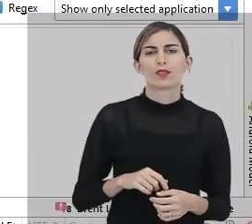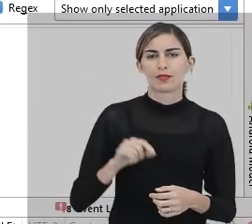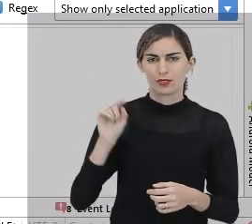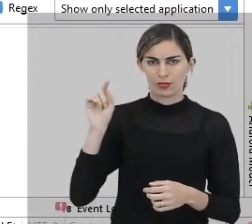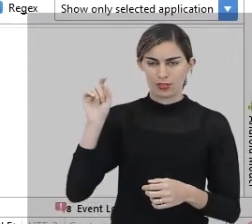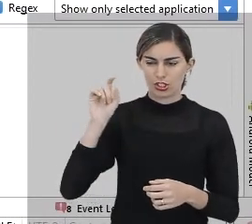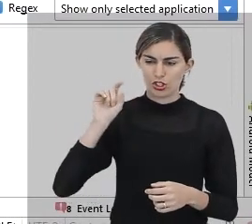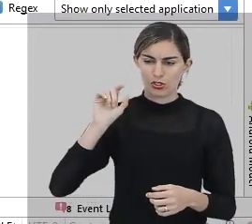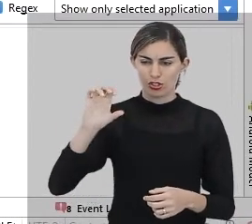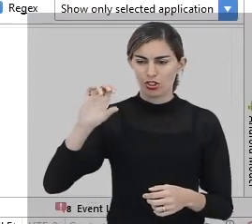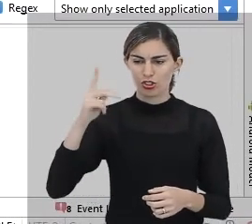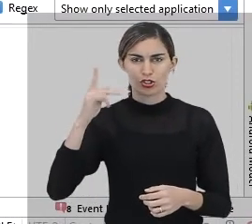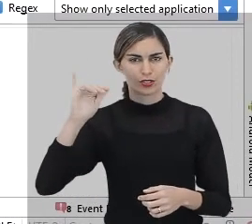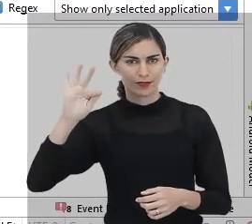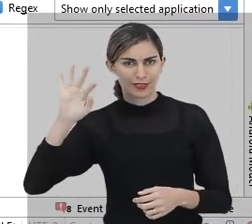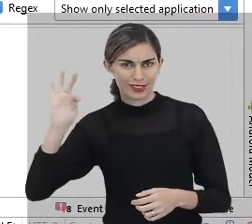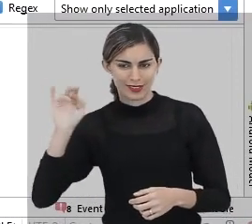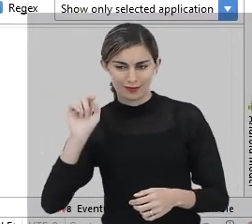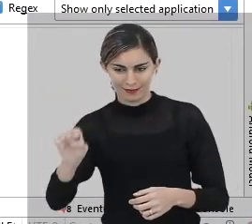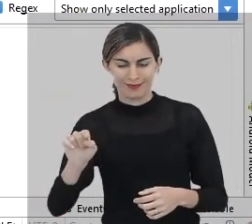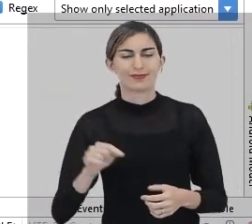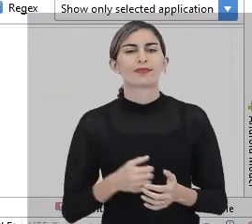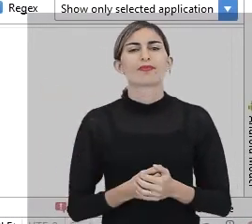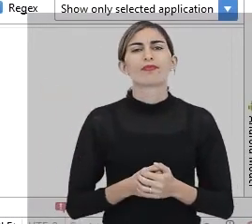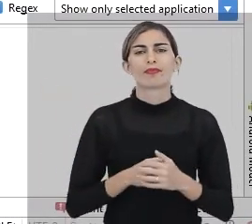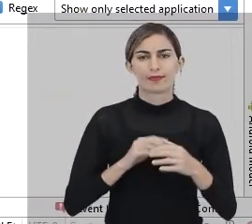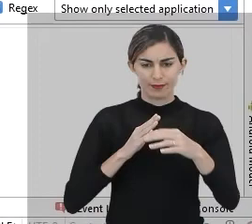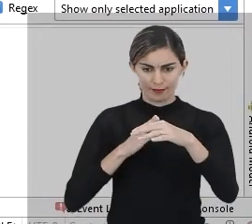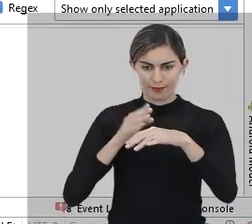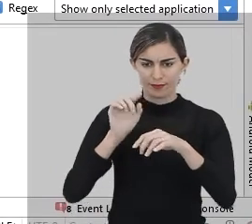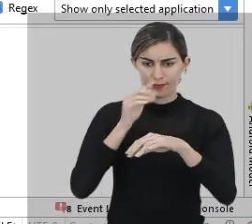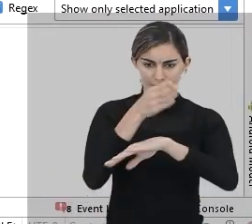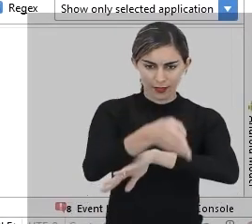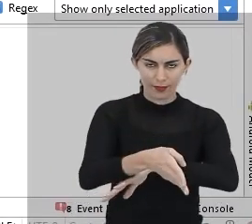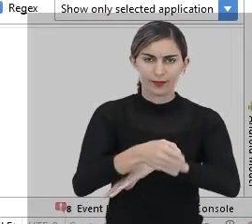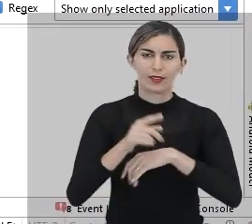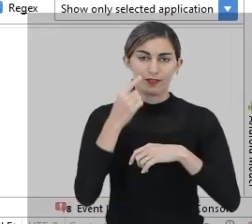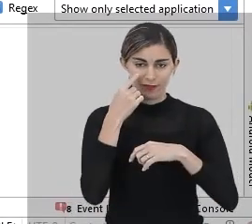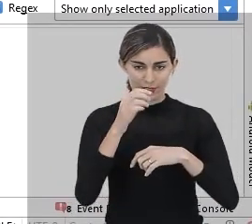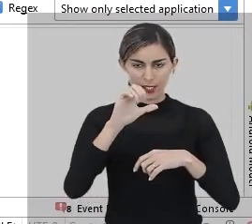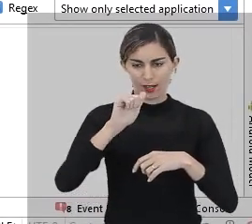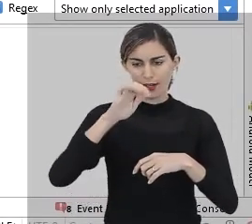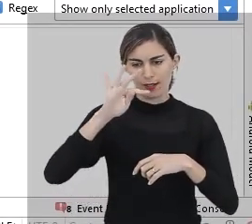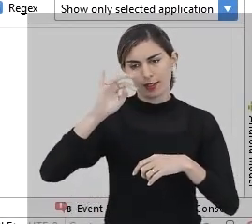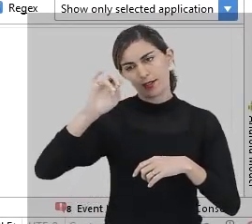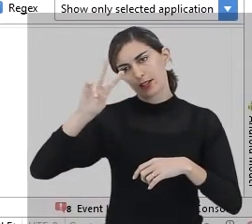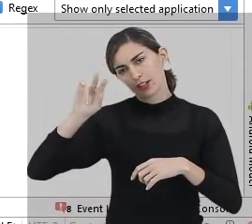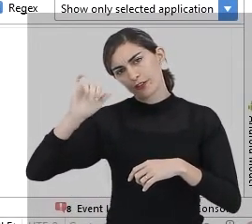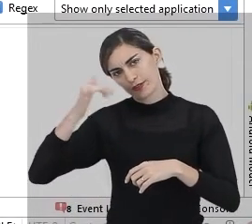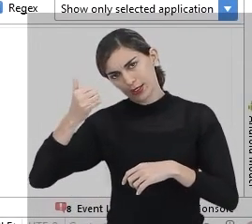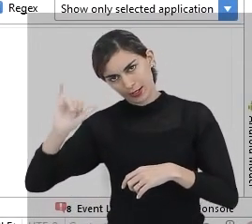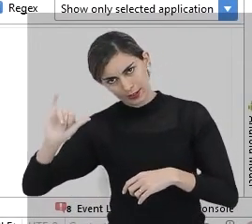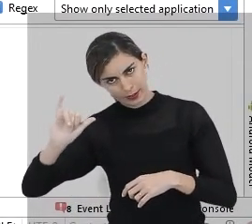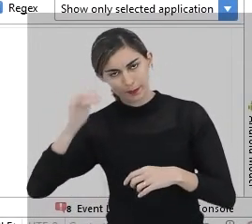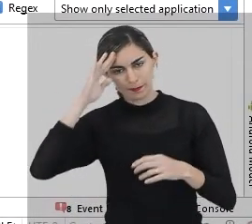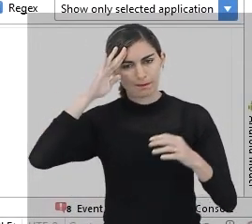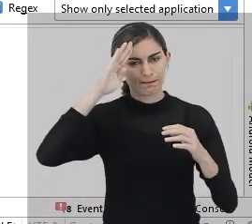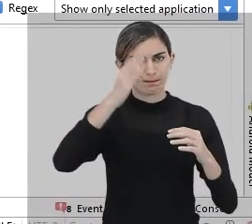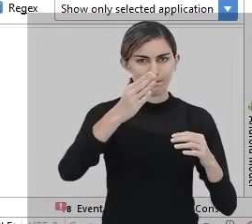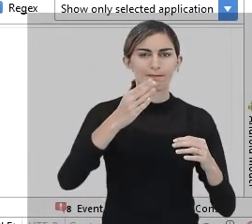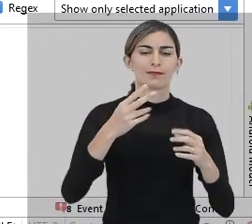Android Manifest. Você está vendo aqui, ó, a Main Activity, que é a nossa classe principal, as outras